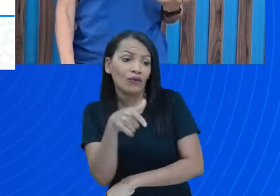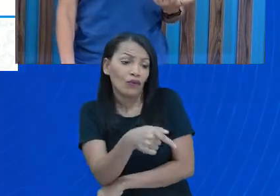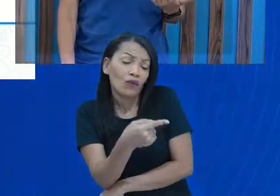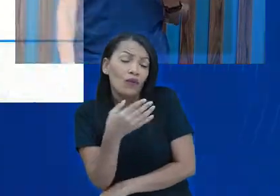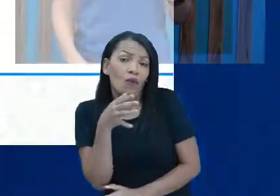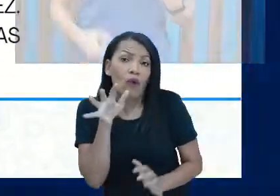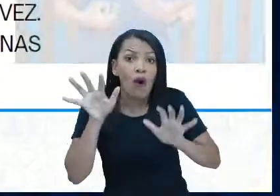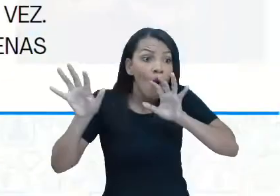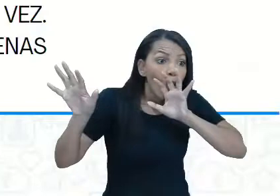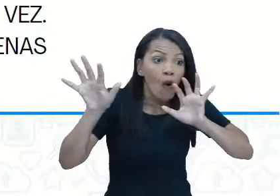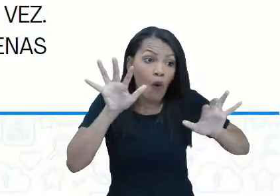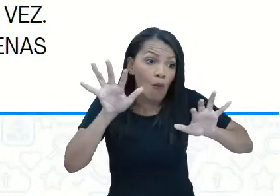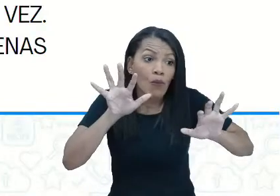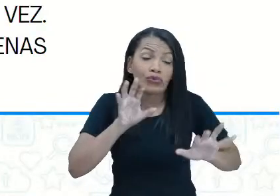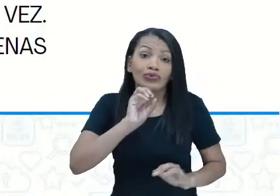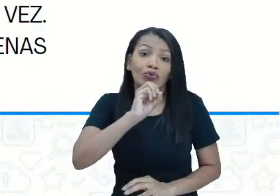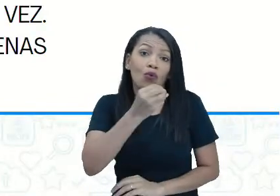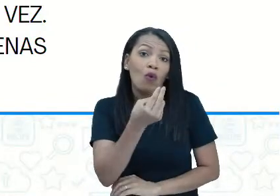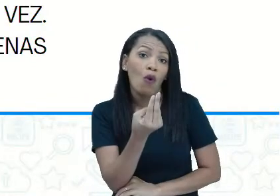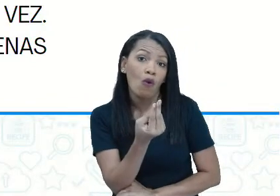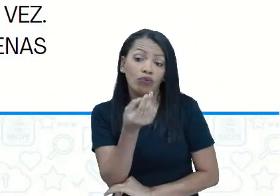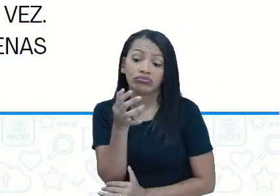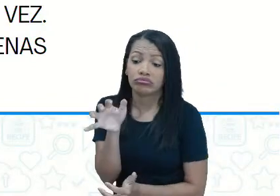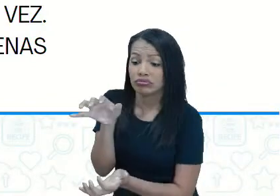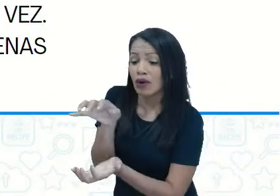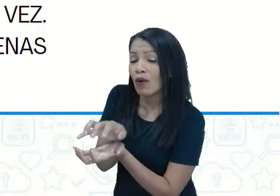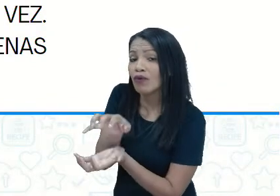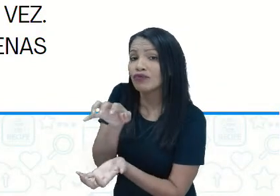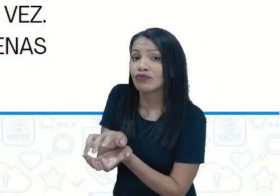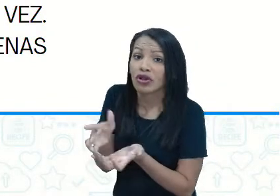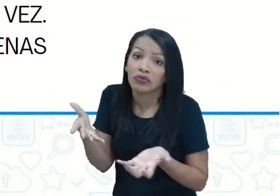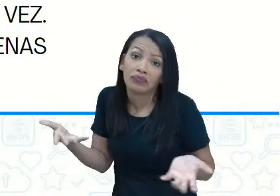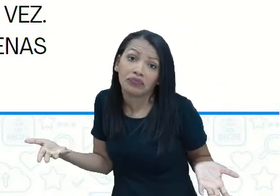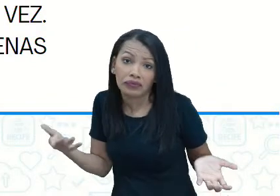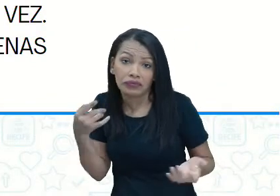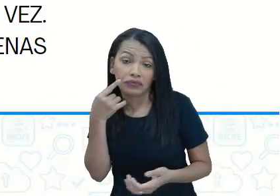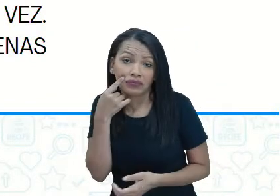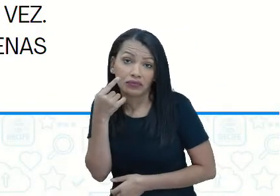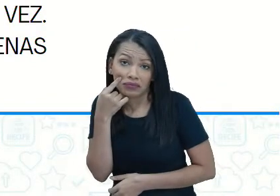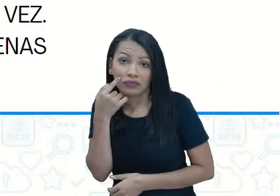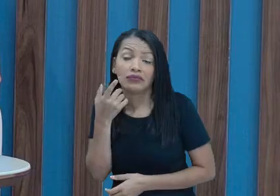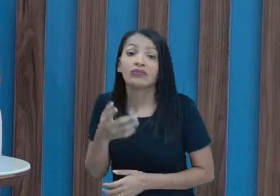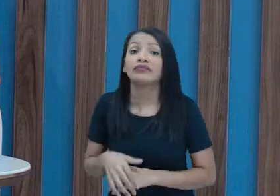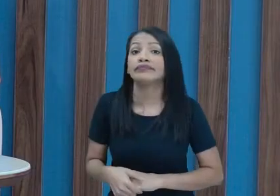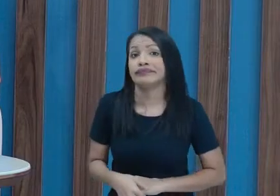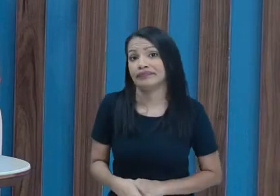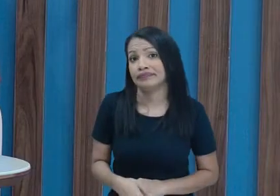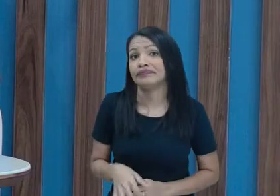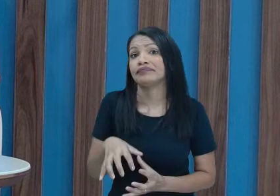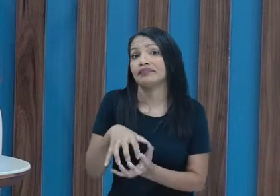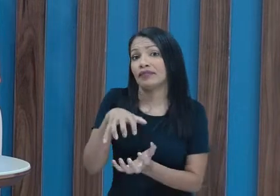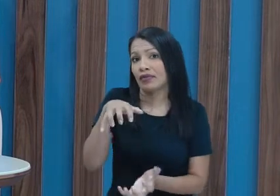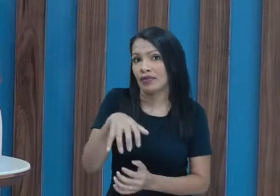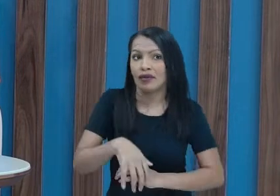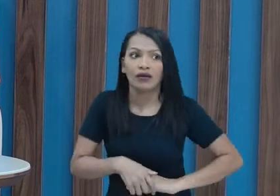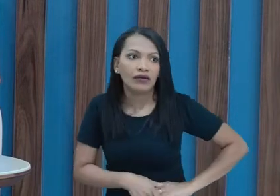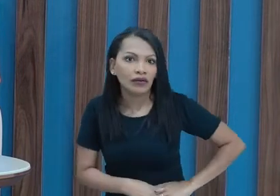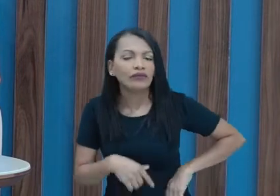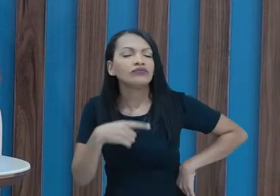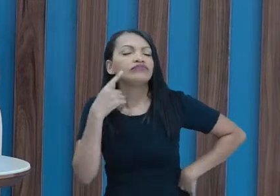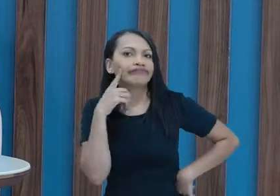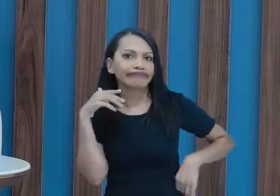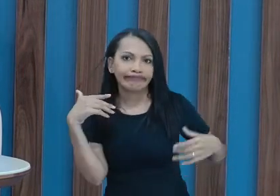professora Iris, quem comeu mais melancia? O monstro ou o velhinho? O monstro comeu